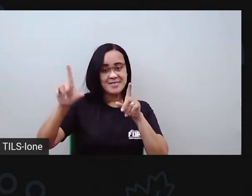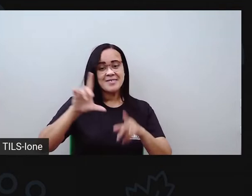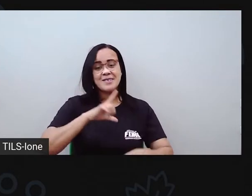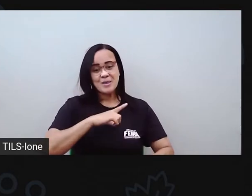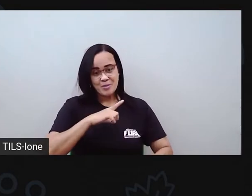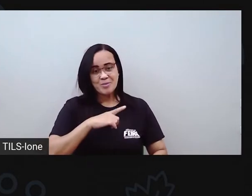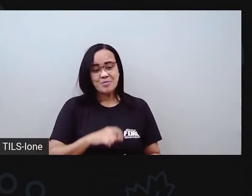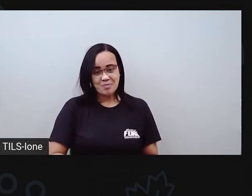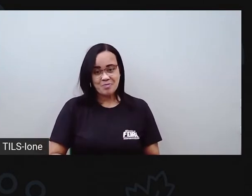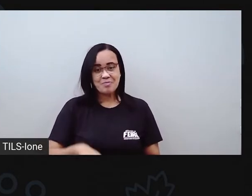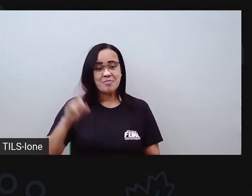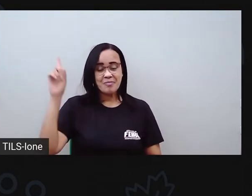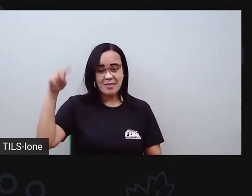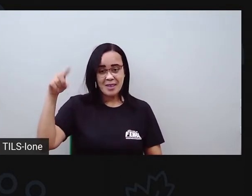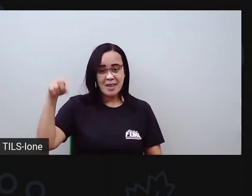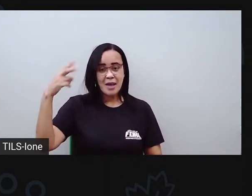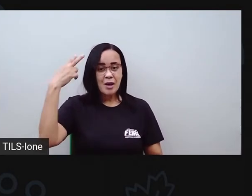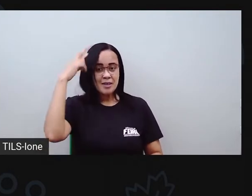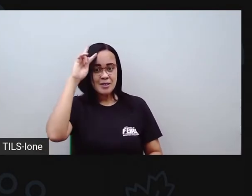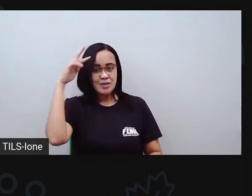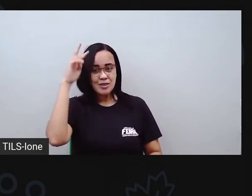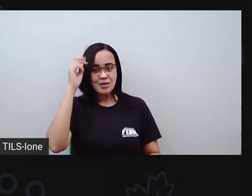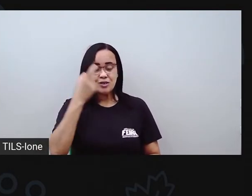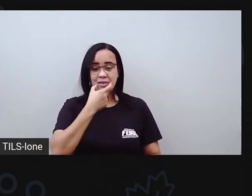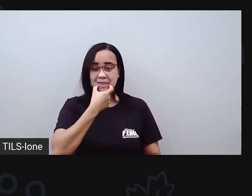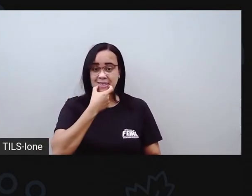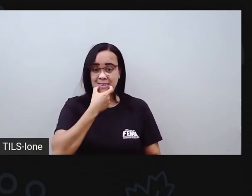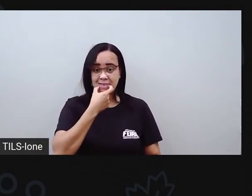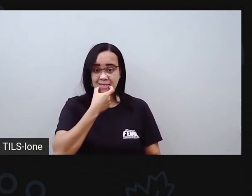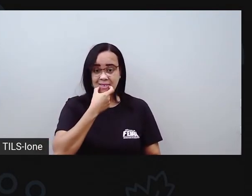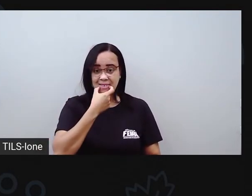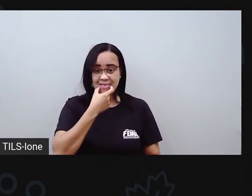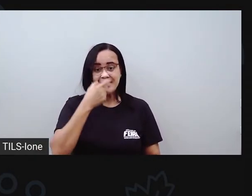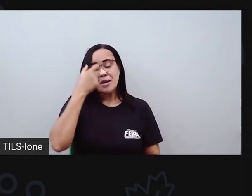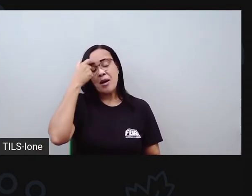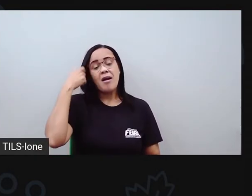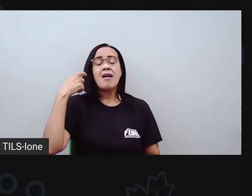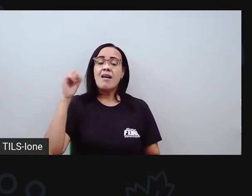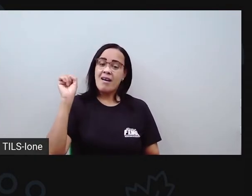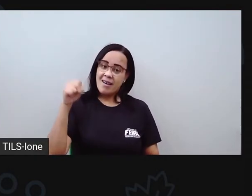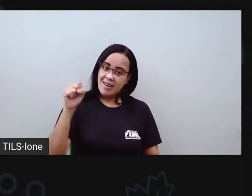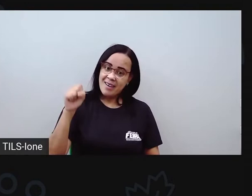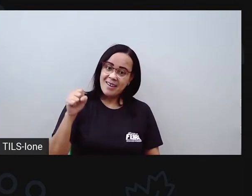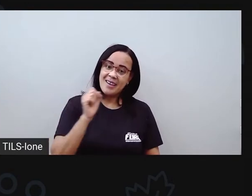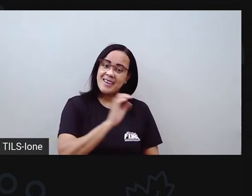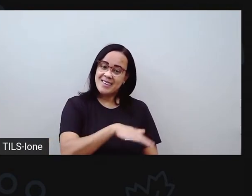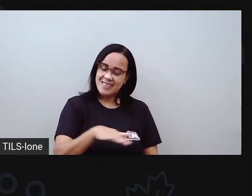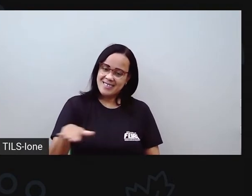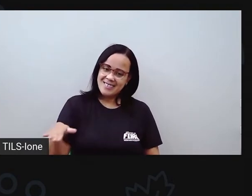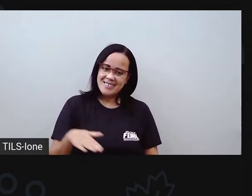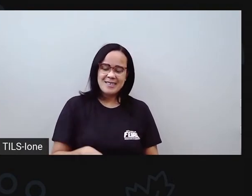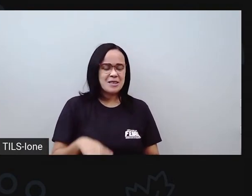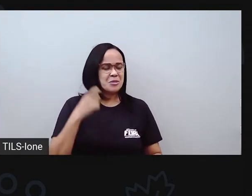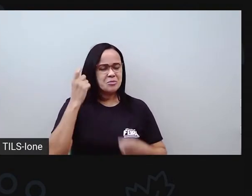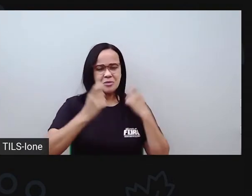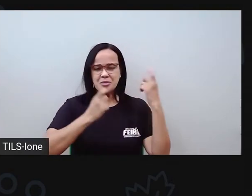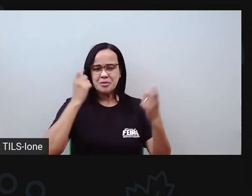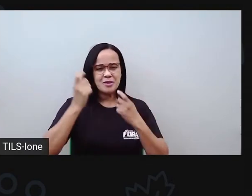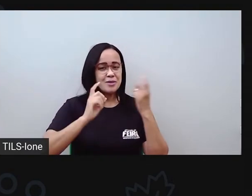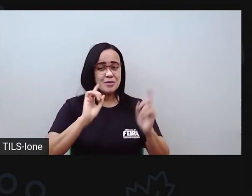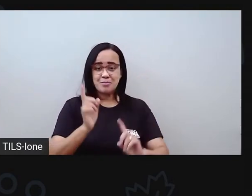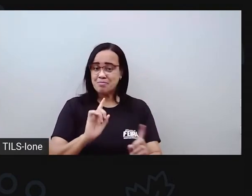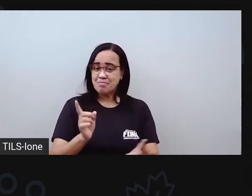É uma história que vai ser contada em inglês. Isso mesmo, meninada. Ah, não se preocupem, vocês vão entender a